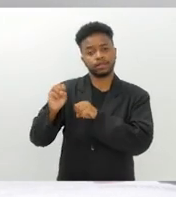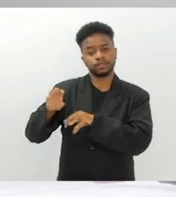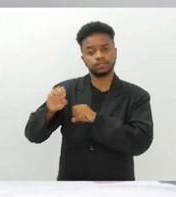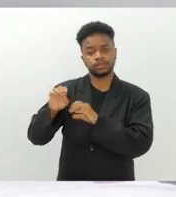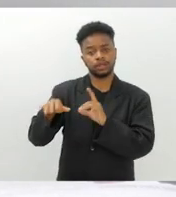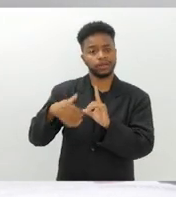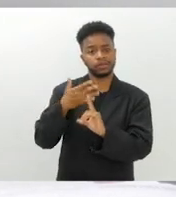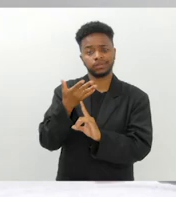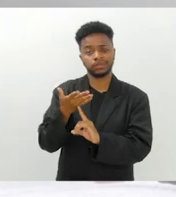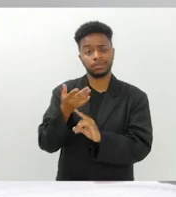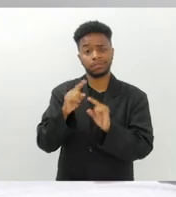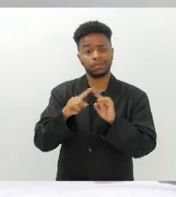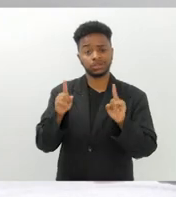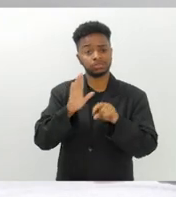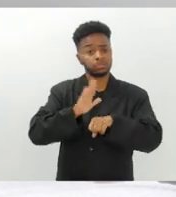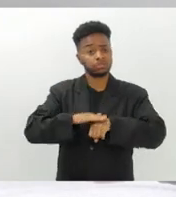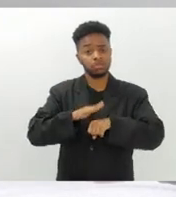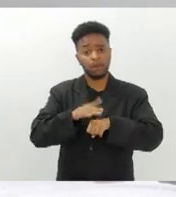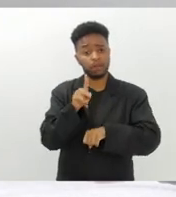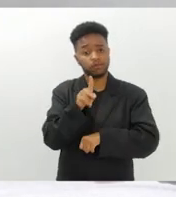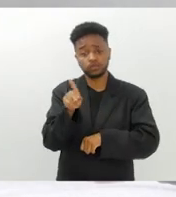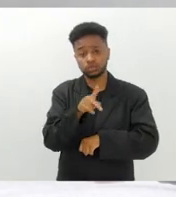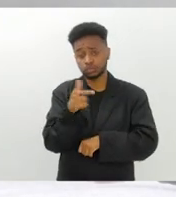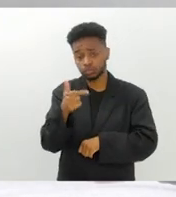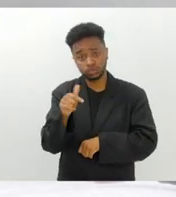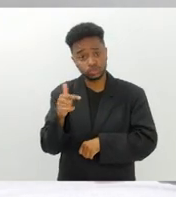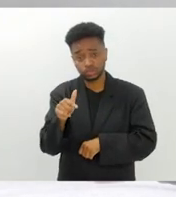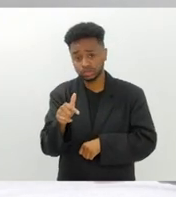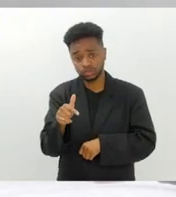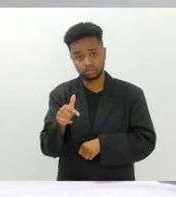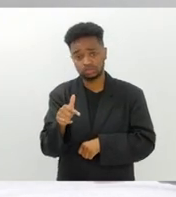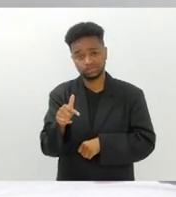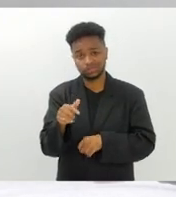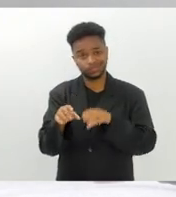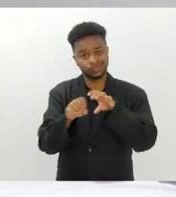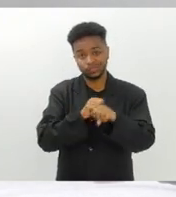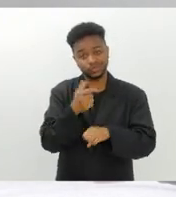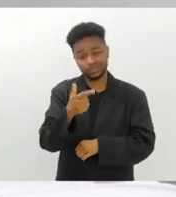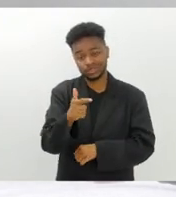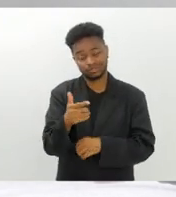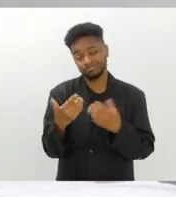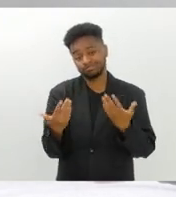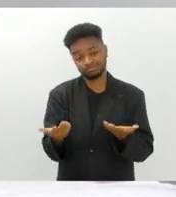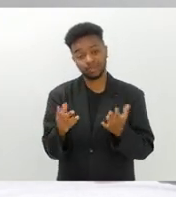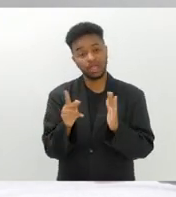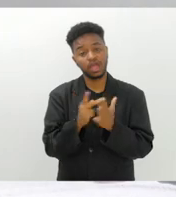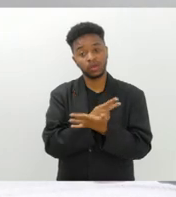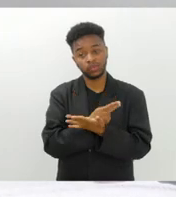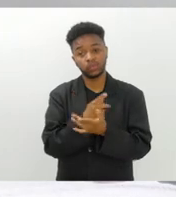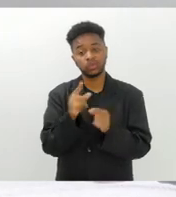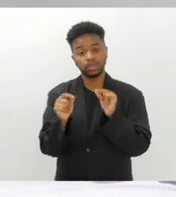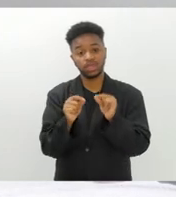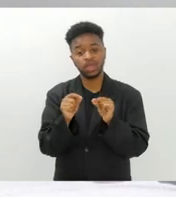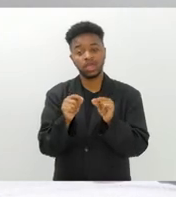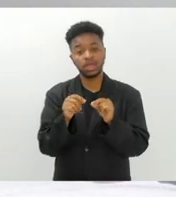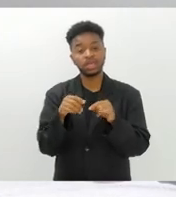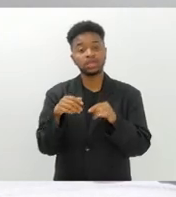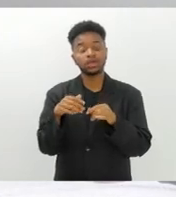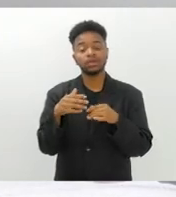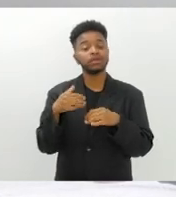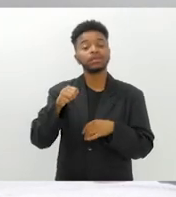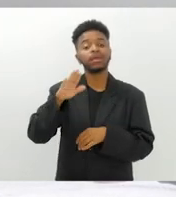e moças, mas eles próprios não tinham essa formação. Então, a gente caía na história do ovo e da galinha,